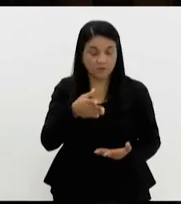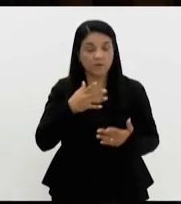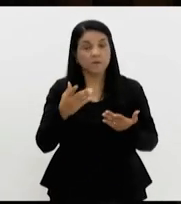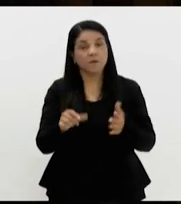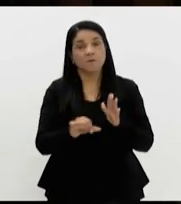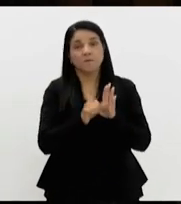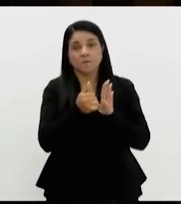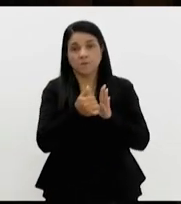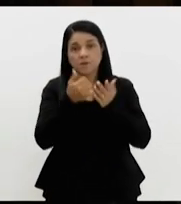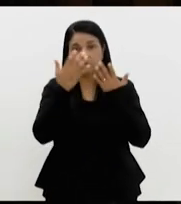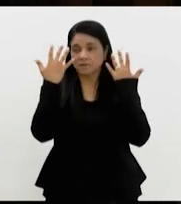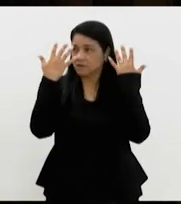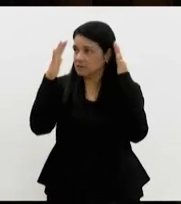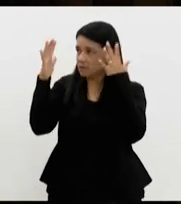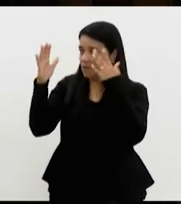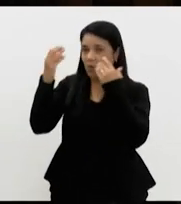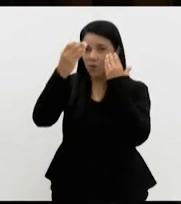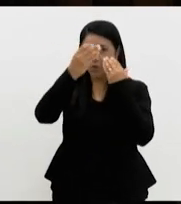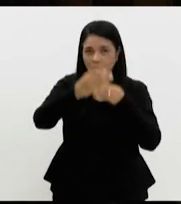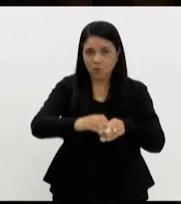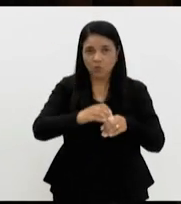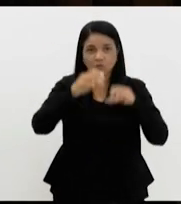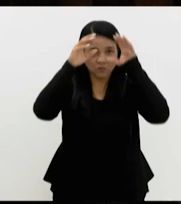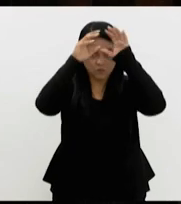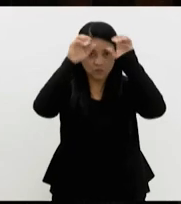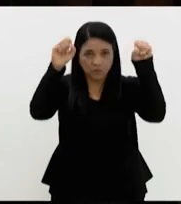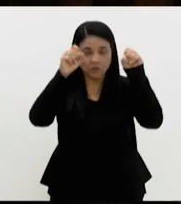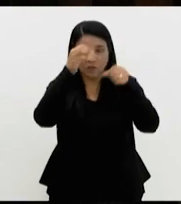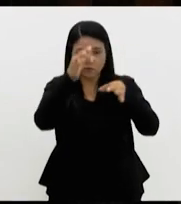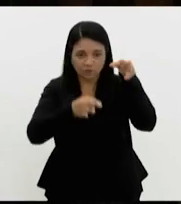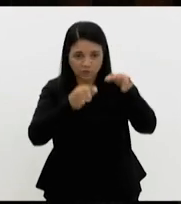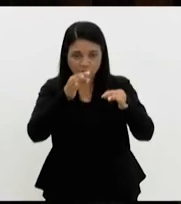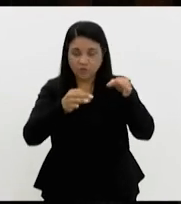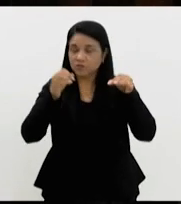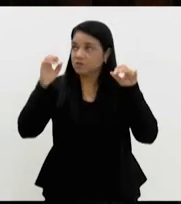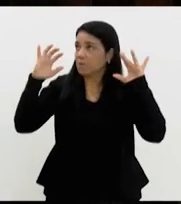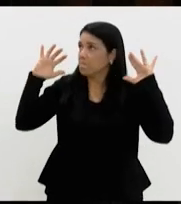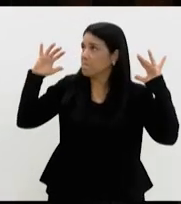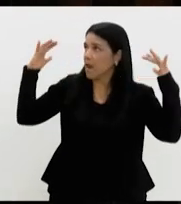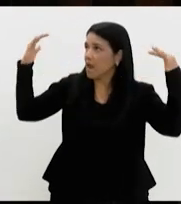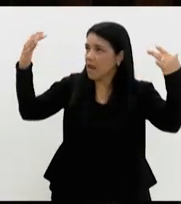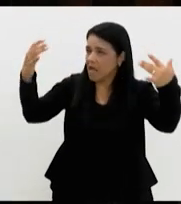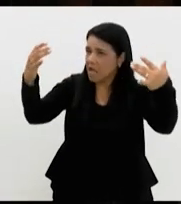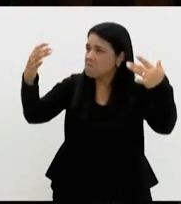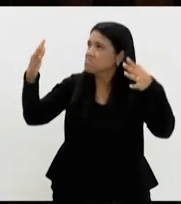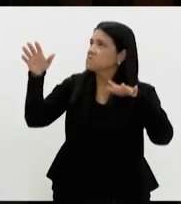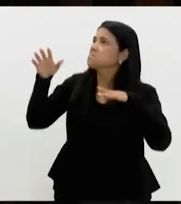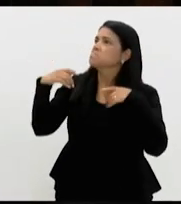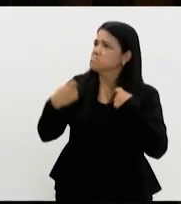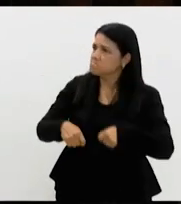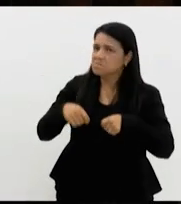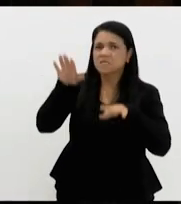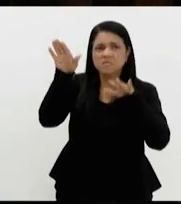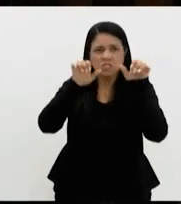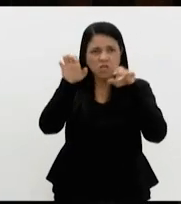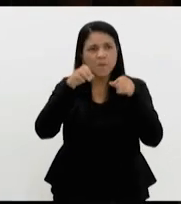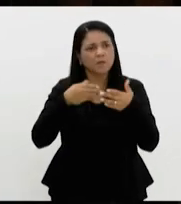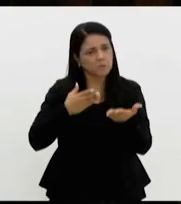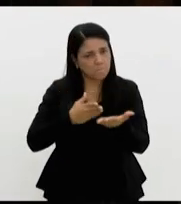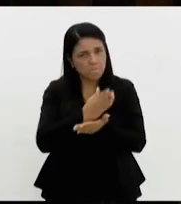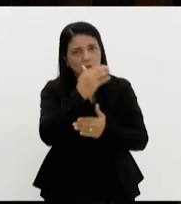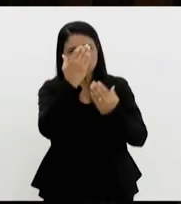saudar os concursados do Tribunal de Justiça do Estado do Rio de Janeiro, que estão aqui, que merecem ser convocados, que foram